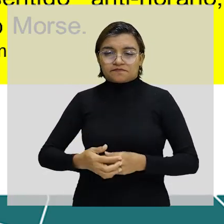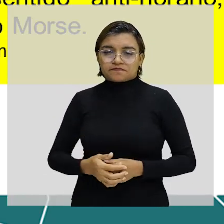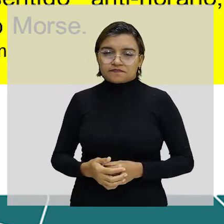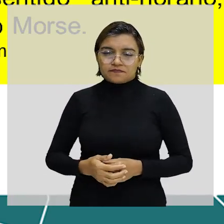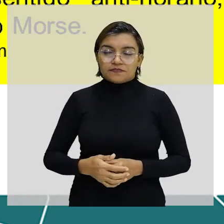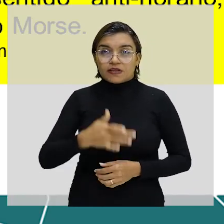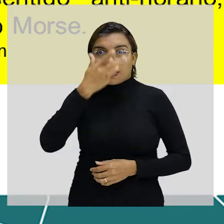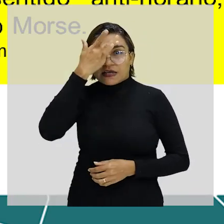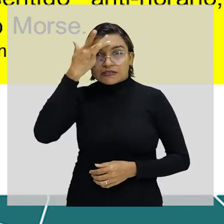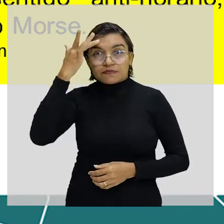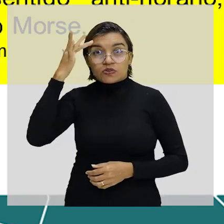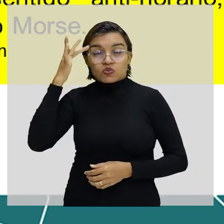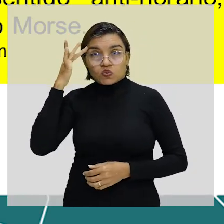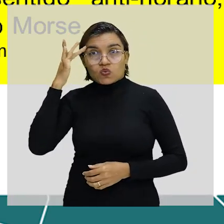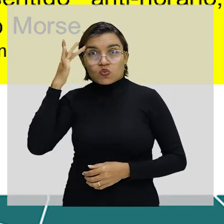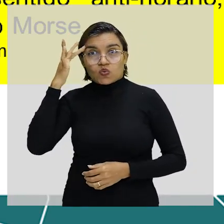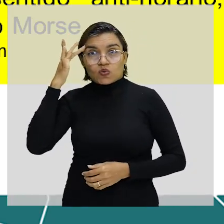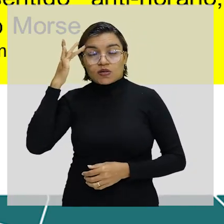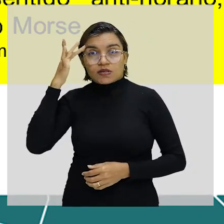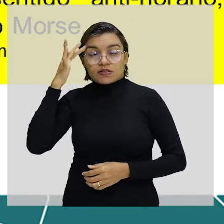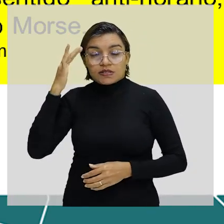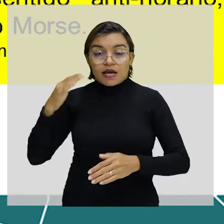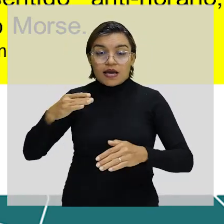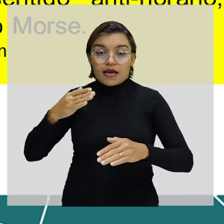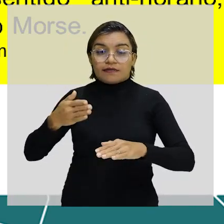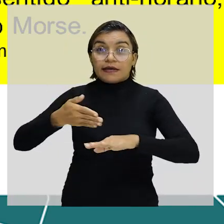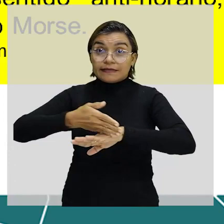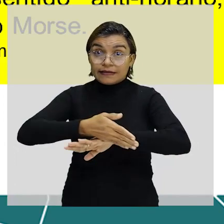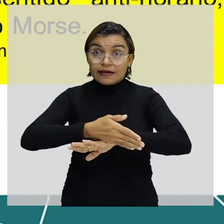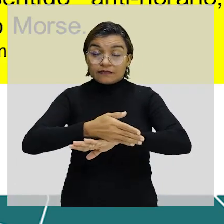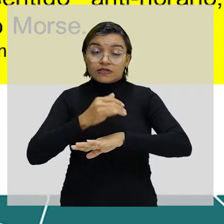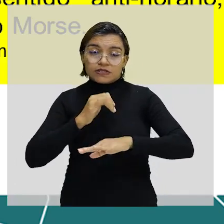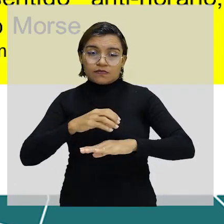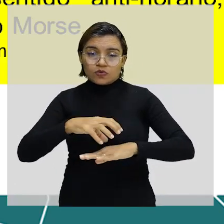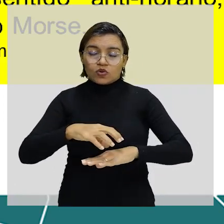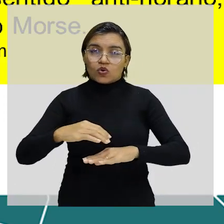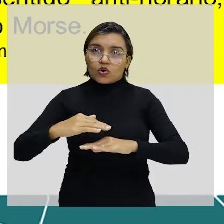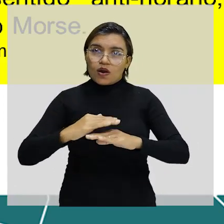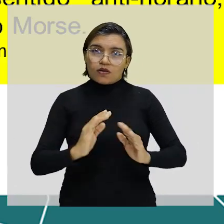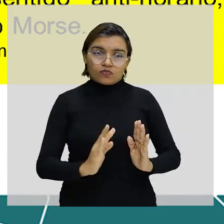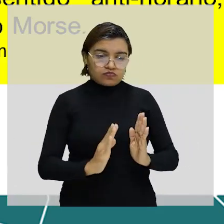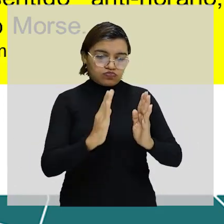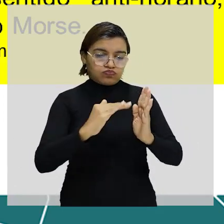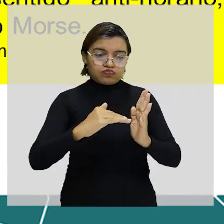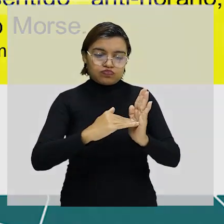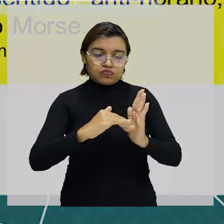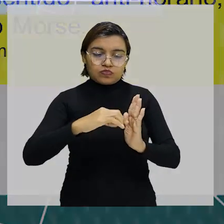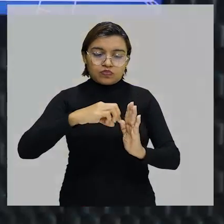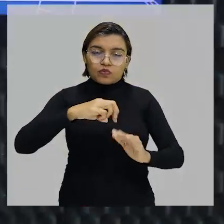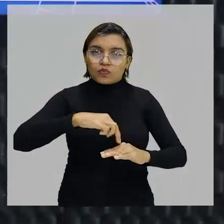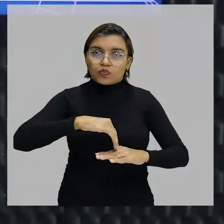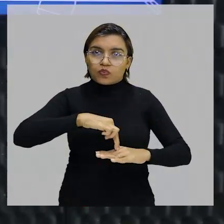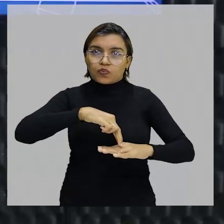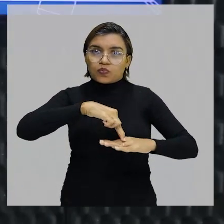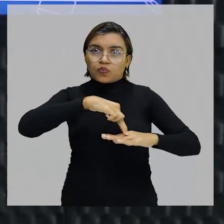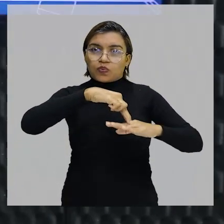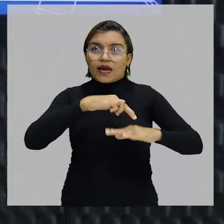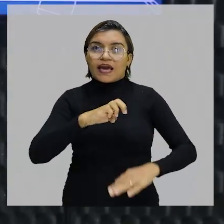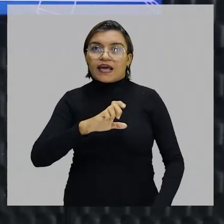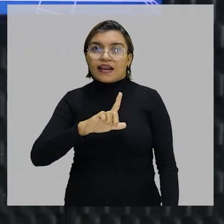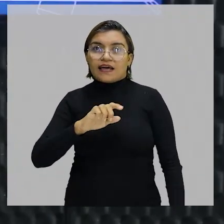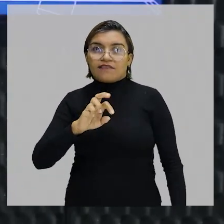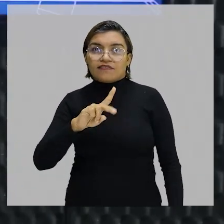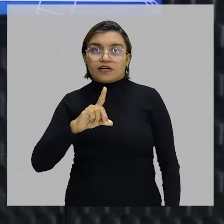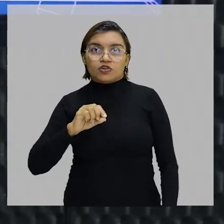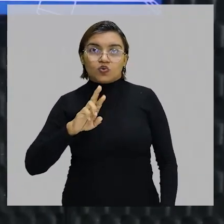As pessoas subiam no elevador e as portas do elevador abriam. À medida que as portas abriam, eles ficavam de frente para uma câmera e várias